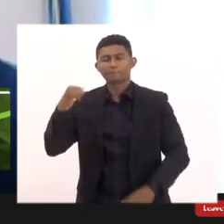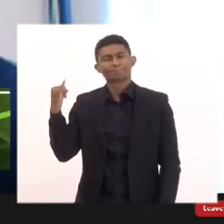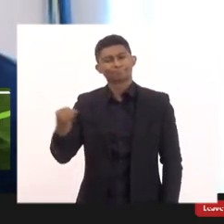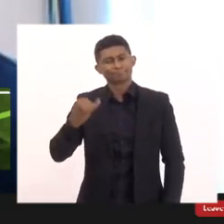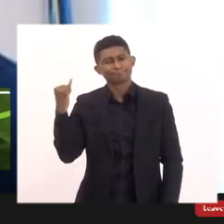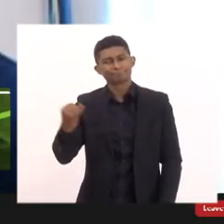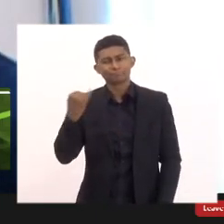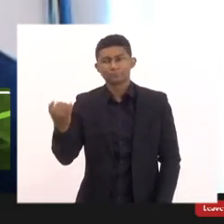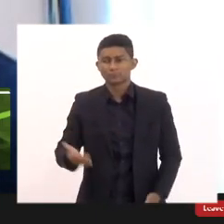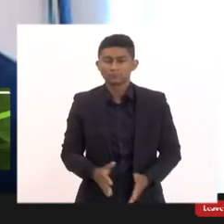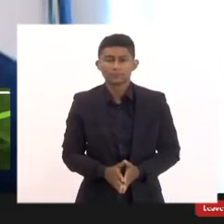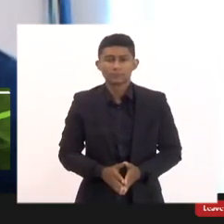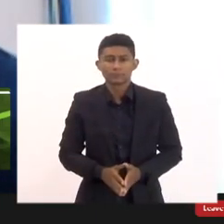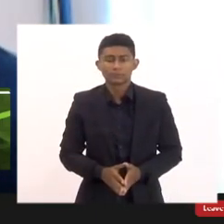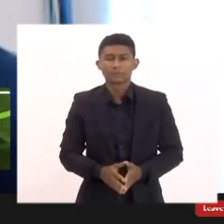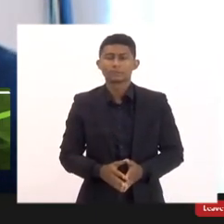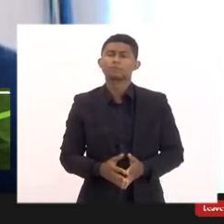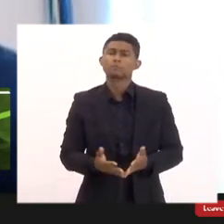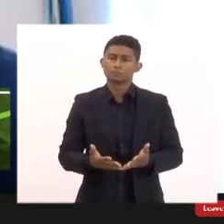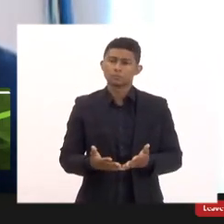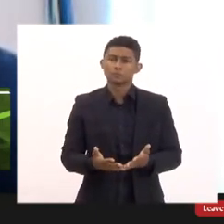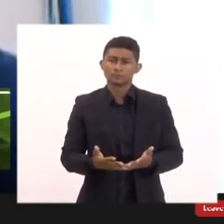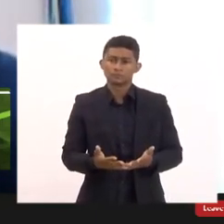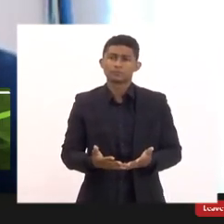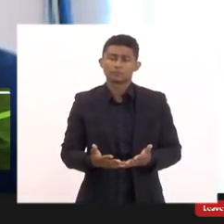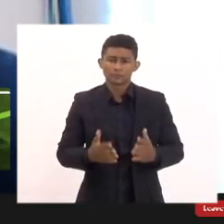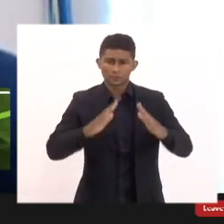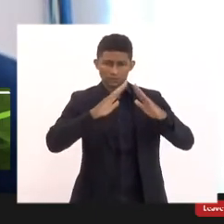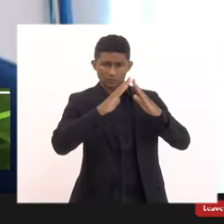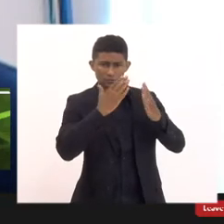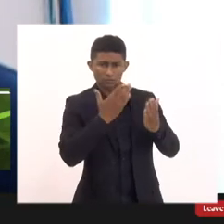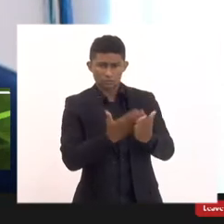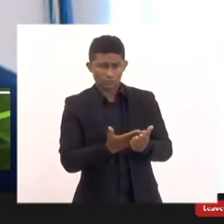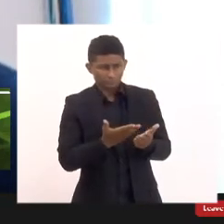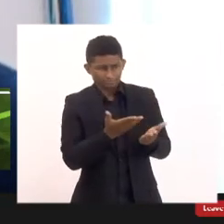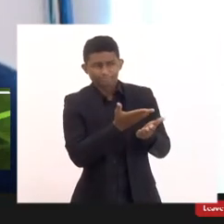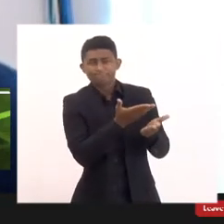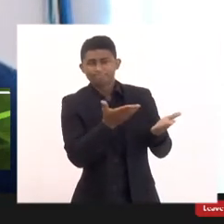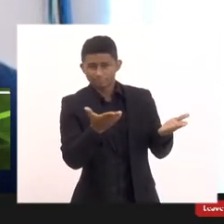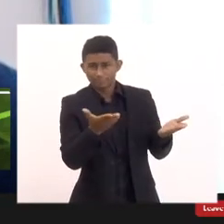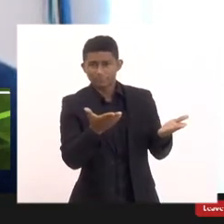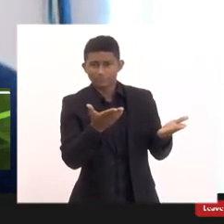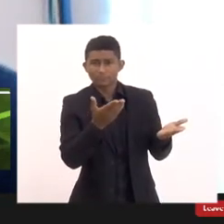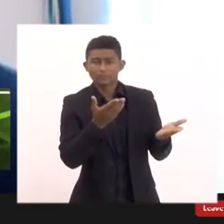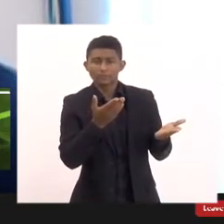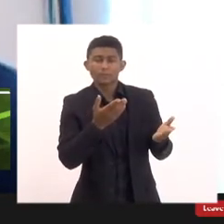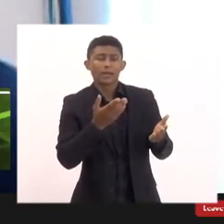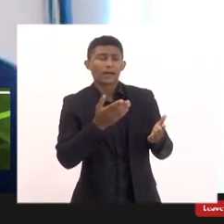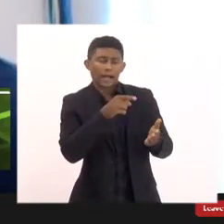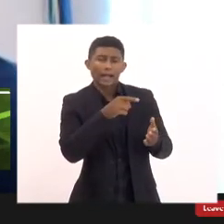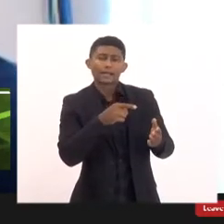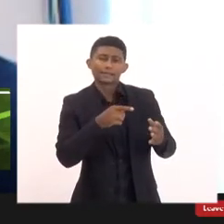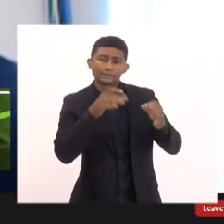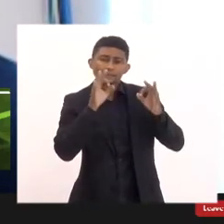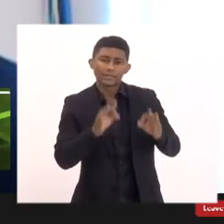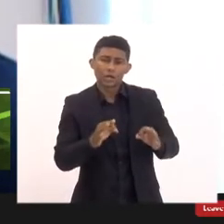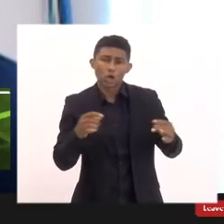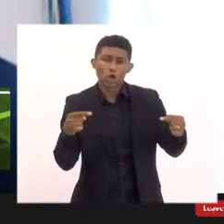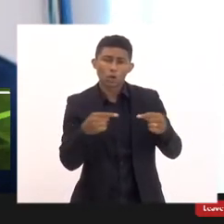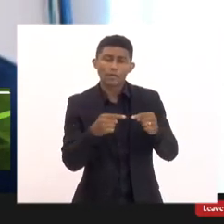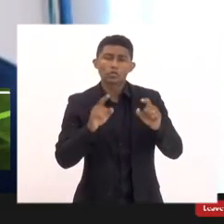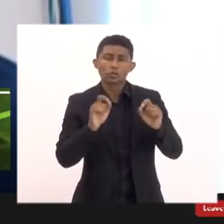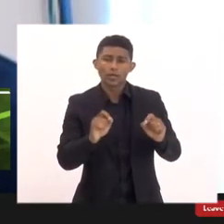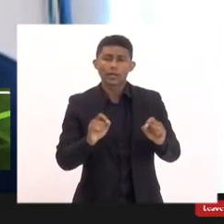Reforço compartilhada essa posição de que a escola deve ser um instrumento de garantia de direitos, por isso contribuir